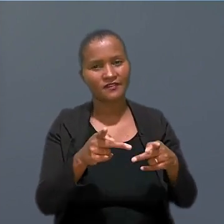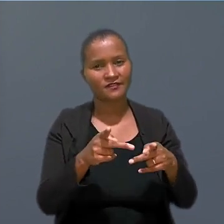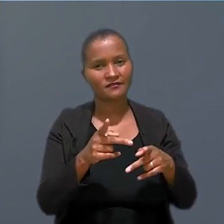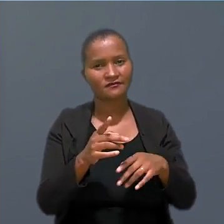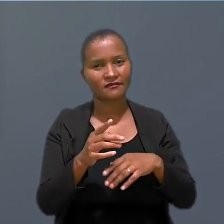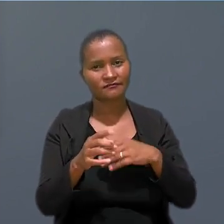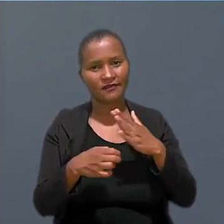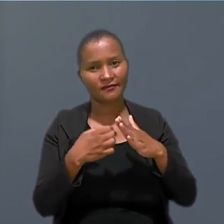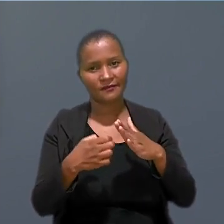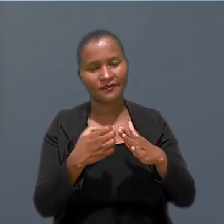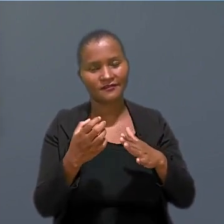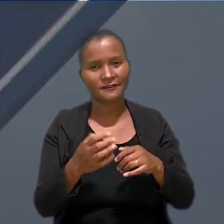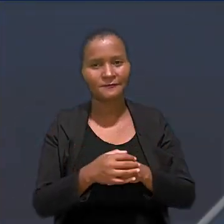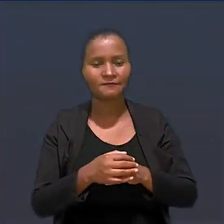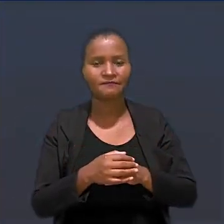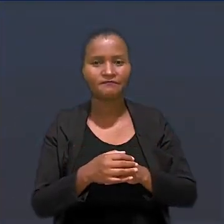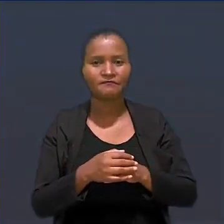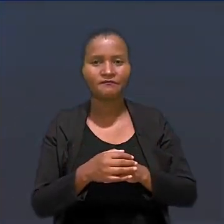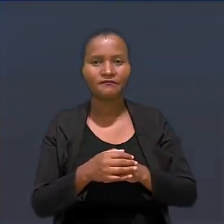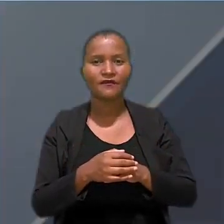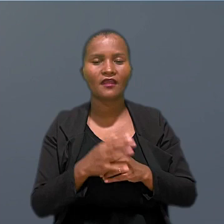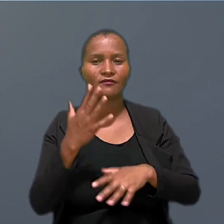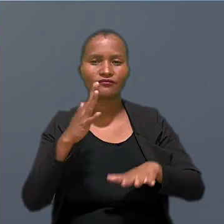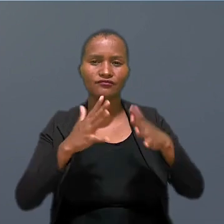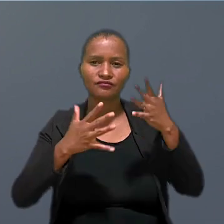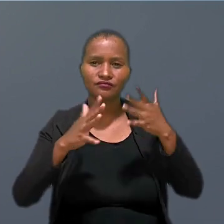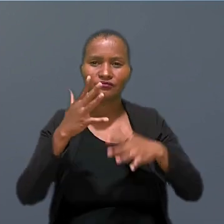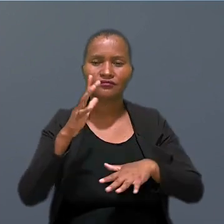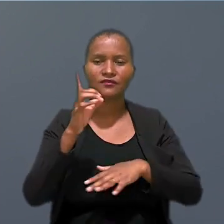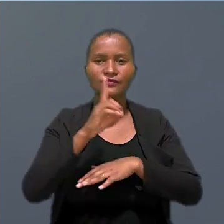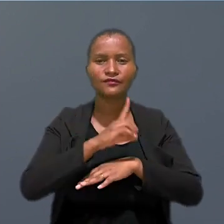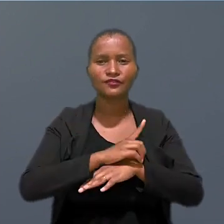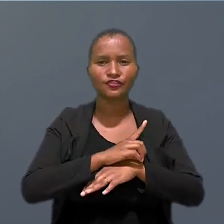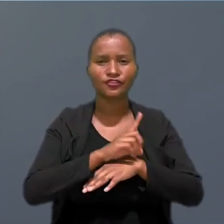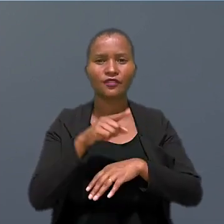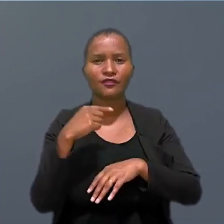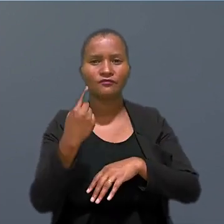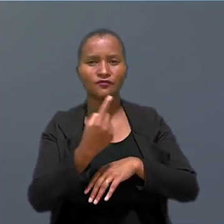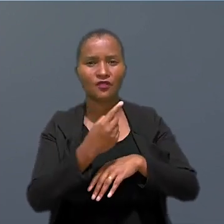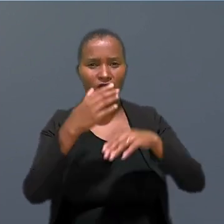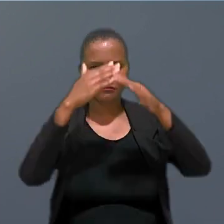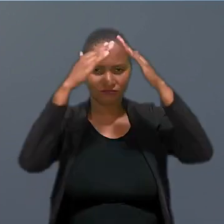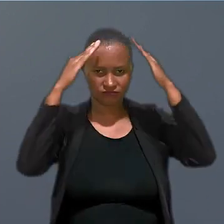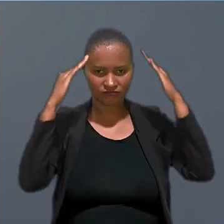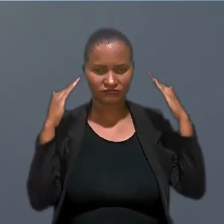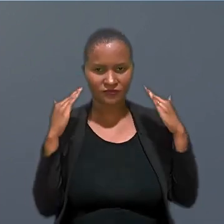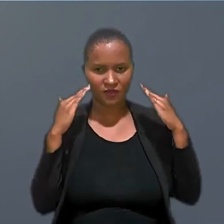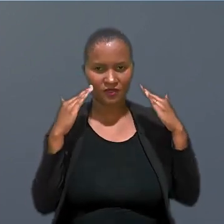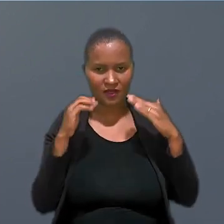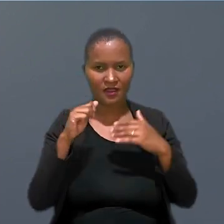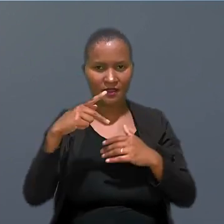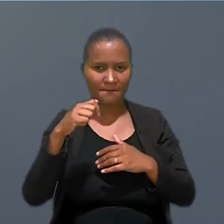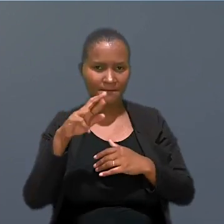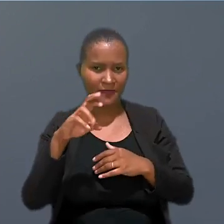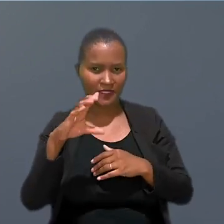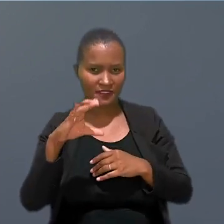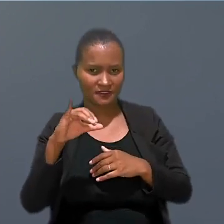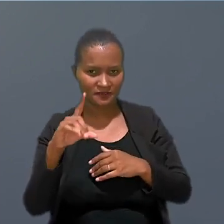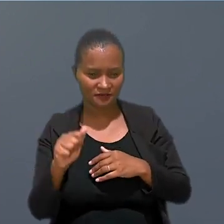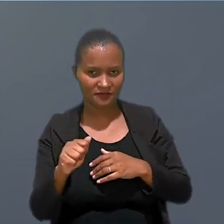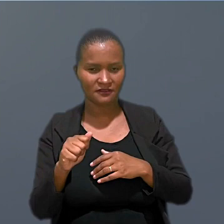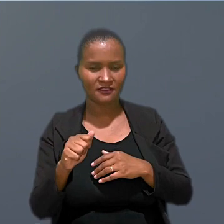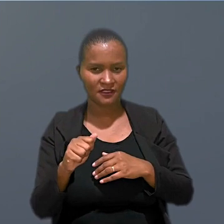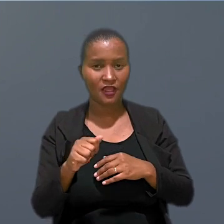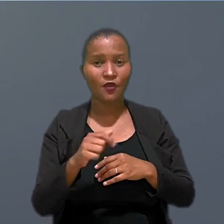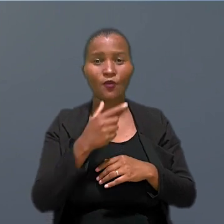visita institucional. Durante as celebrações do Dia de Nossa Senhora Aparecida, em 12 de outubro, em São Paulo, o presidente